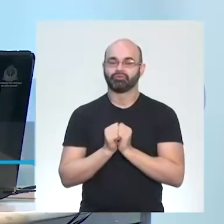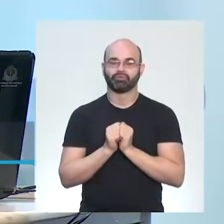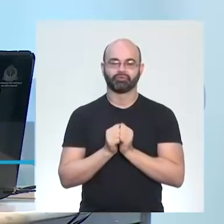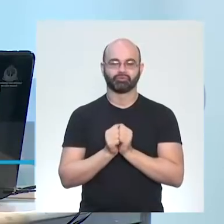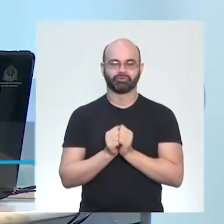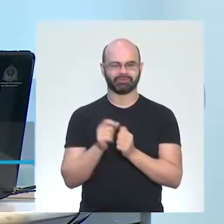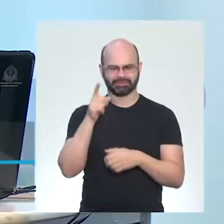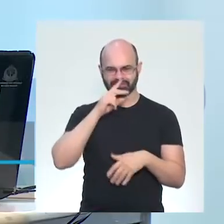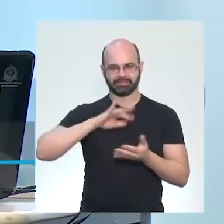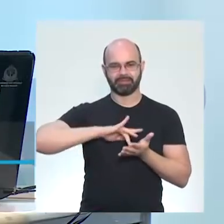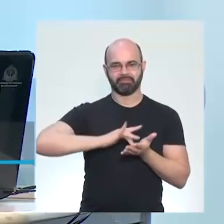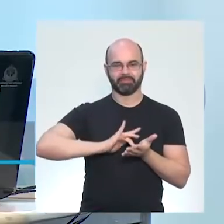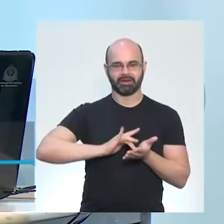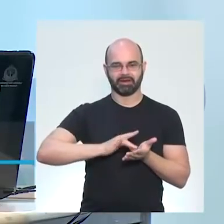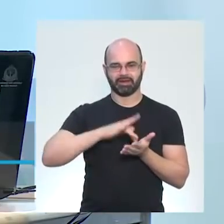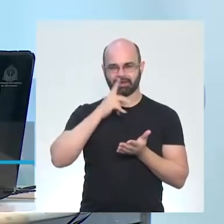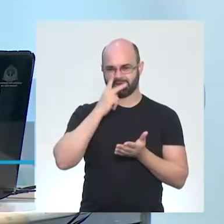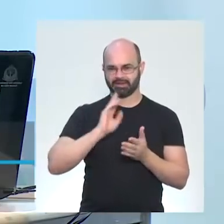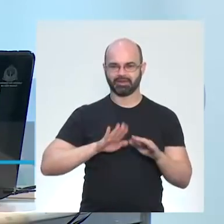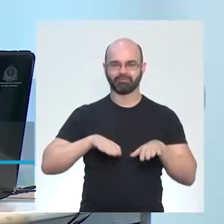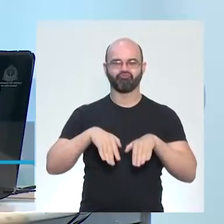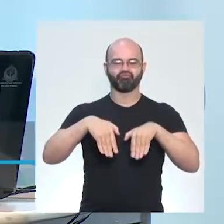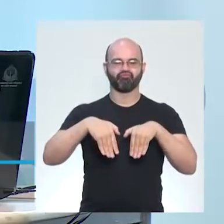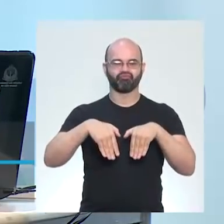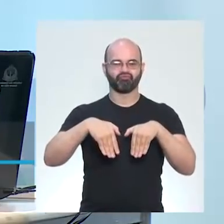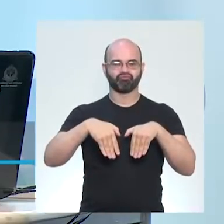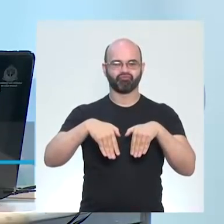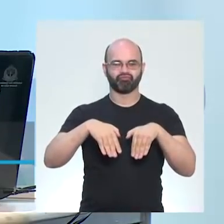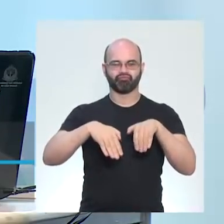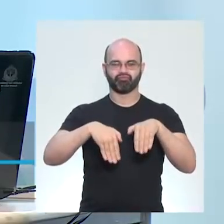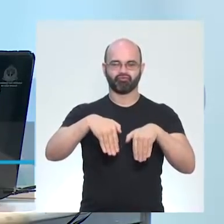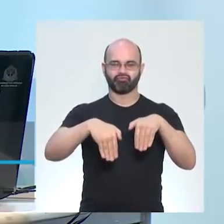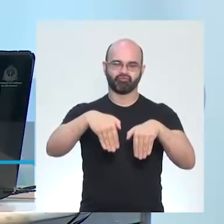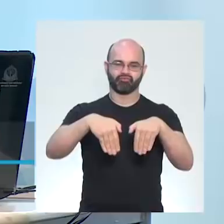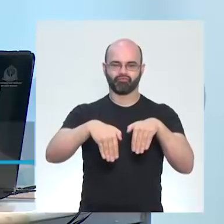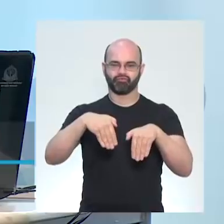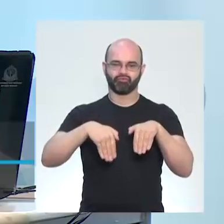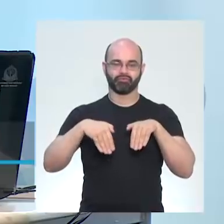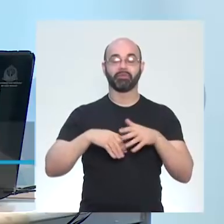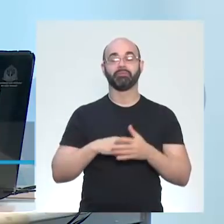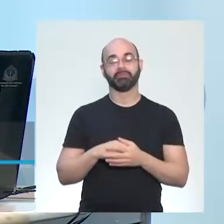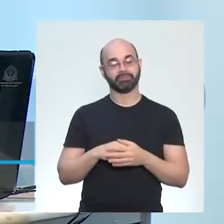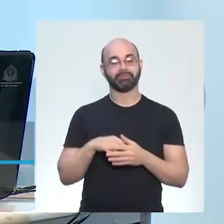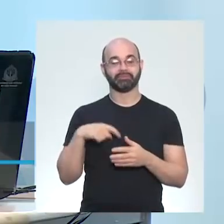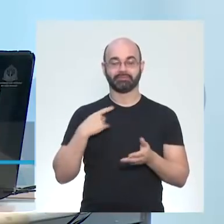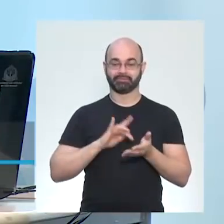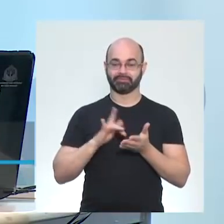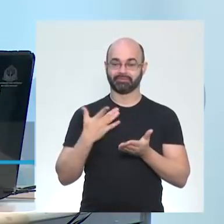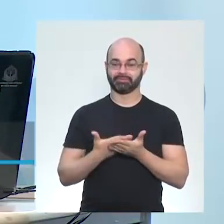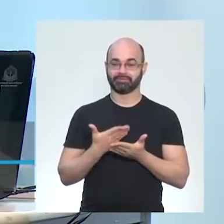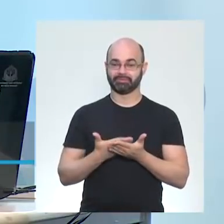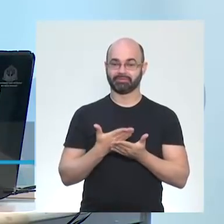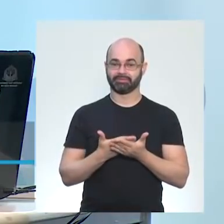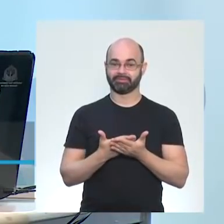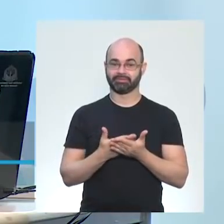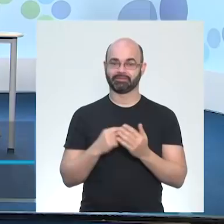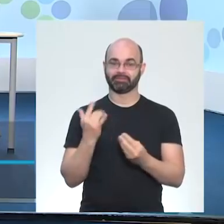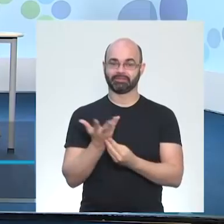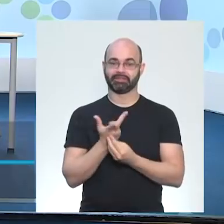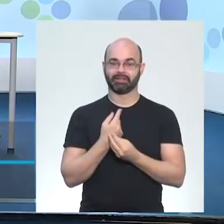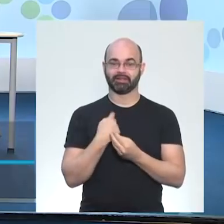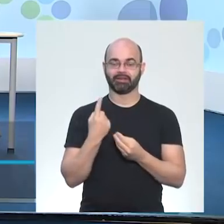Eu roubei do lixo. Porque conta muito sobre o meu vô e conta sobre mim também. Olha, é isso aqui que